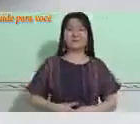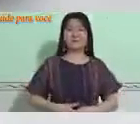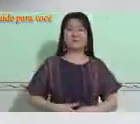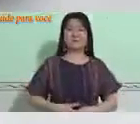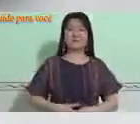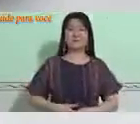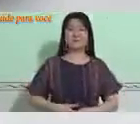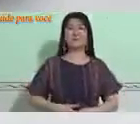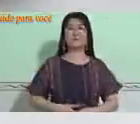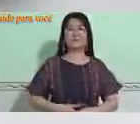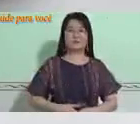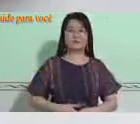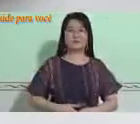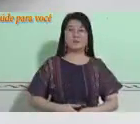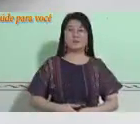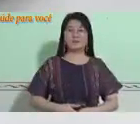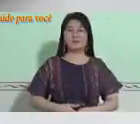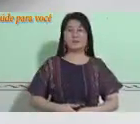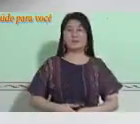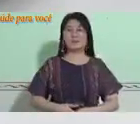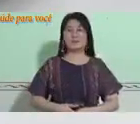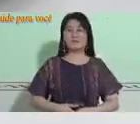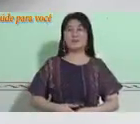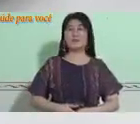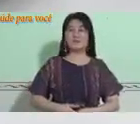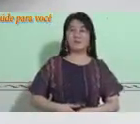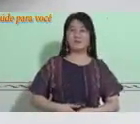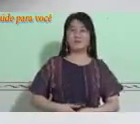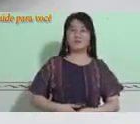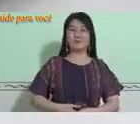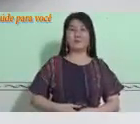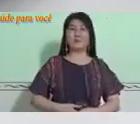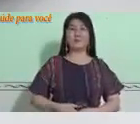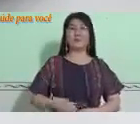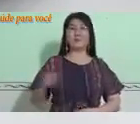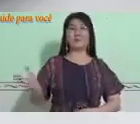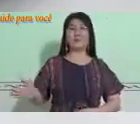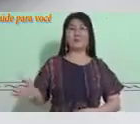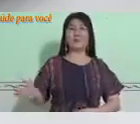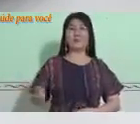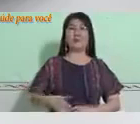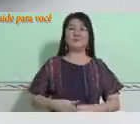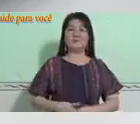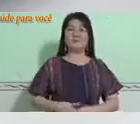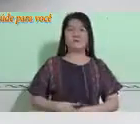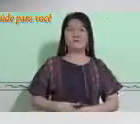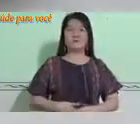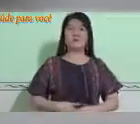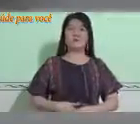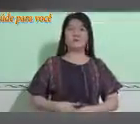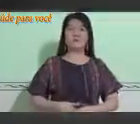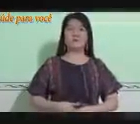por exemplo dieta, cigarro, estresse histórico familiar, além de que cada pessoa pode apresentar a crise